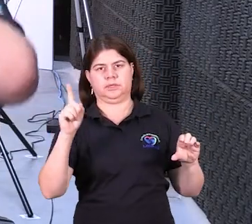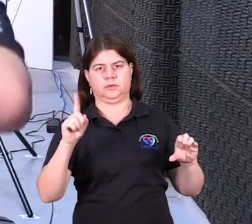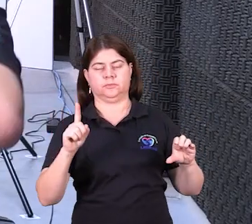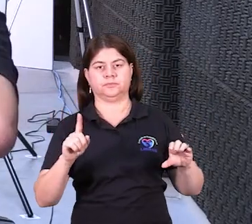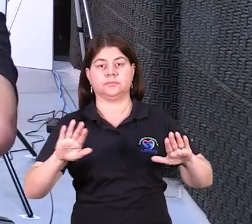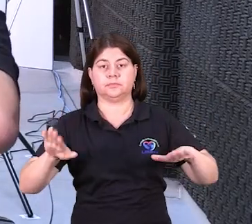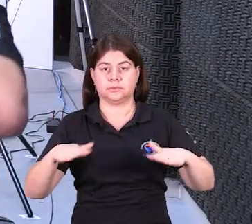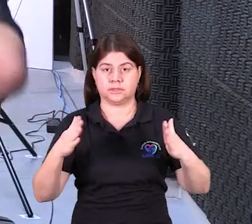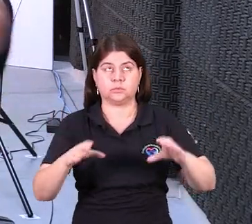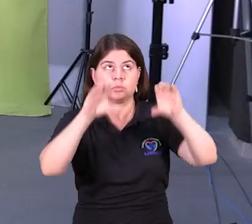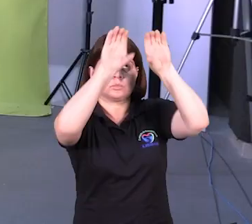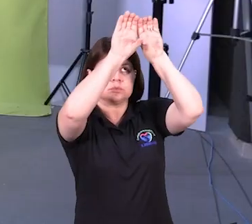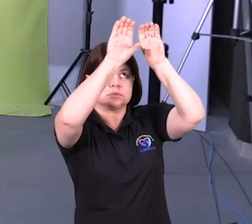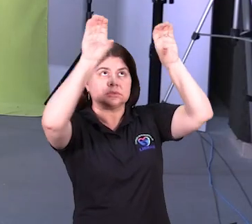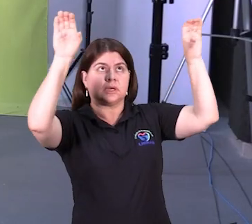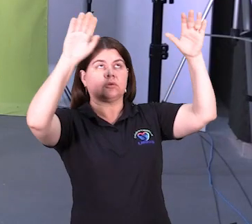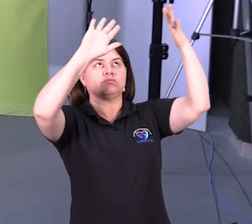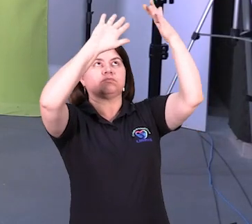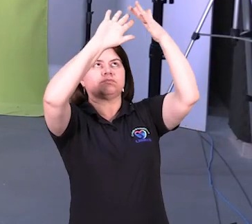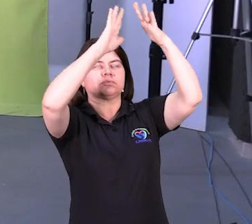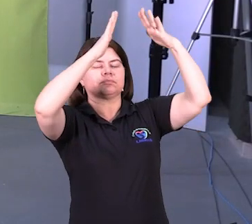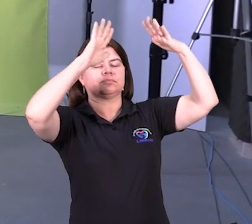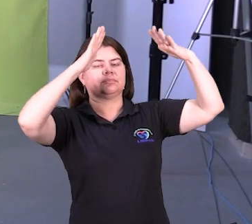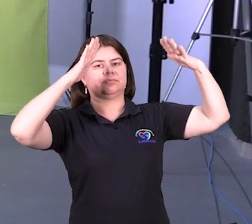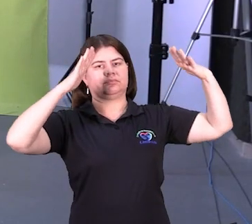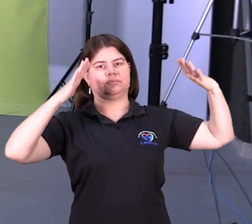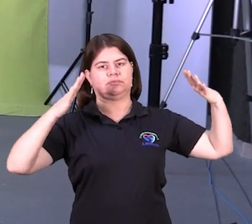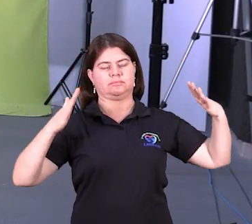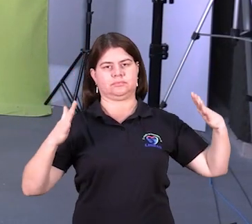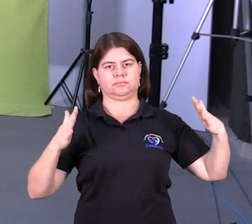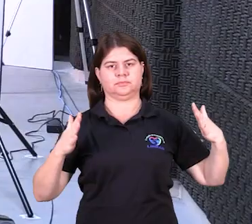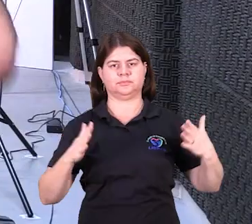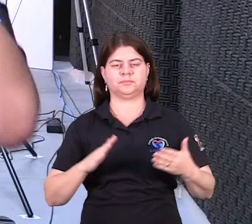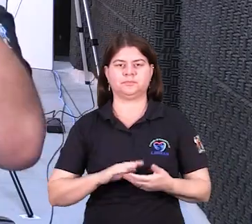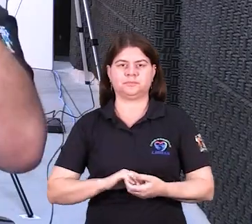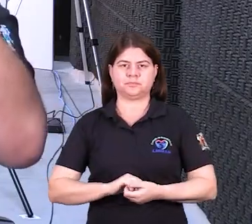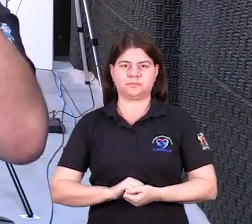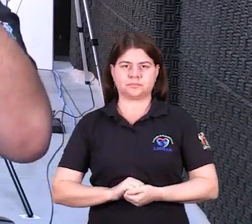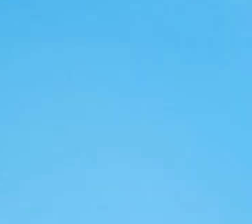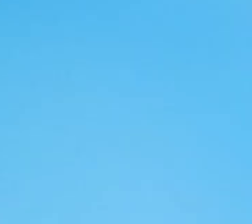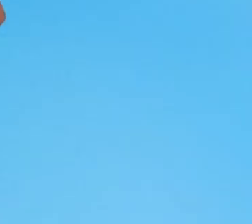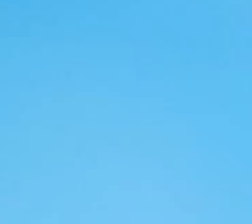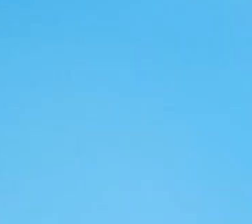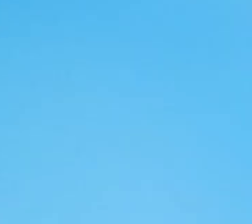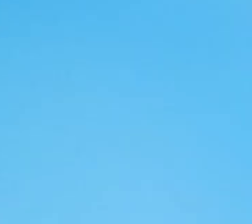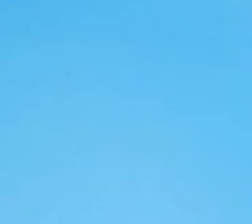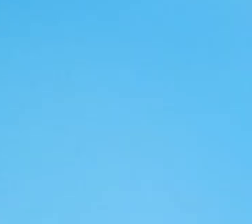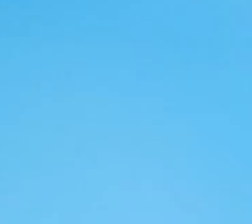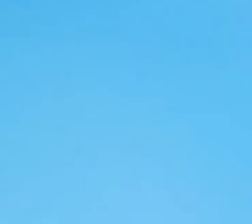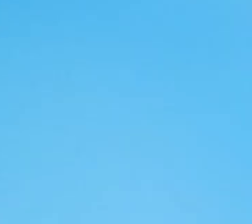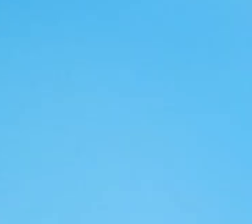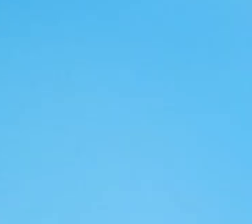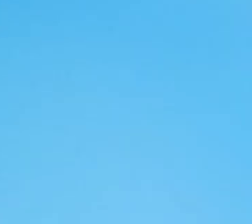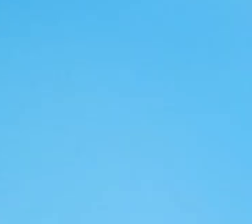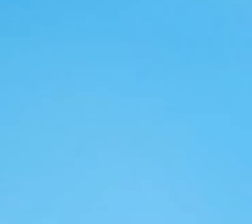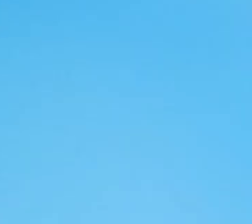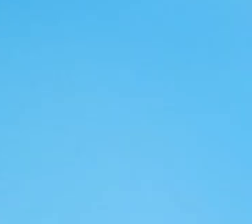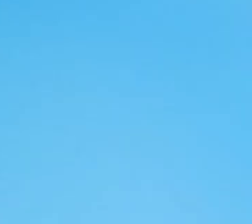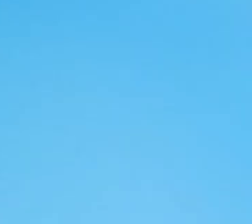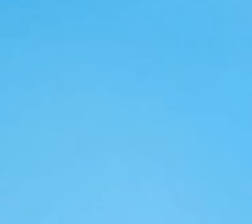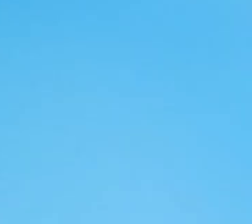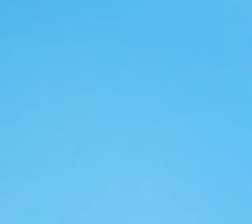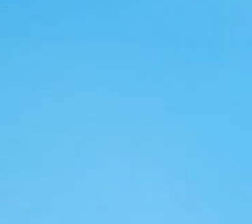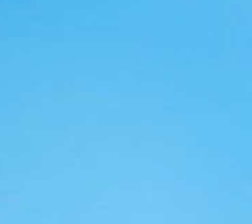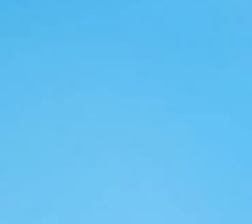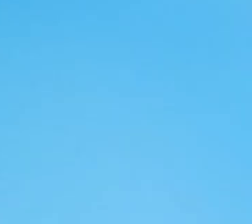céu profundo, então é um céu que ilumina a pátria. Fulguras ao Brasil, florão